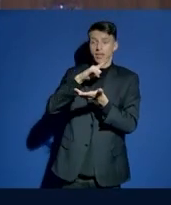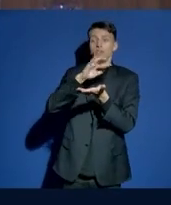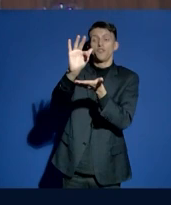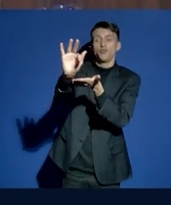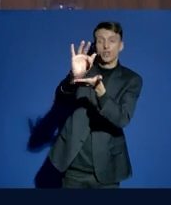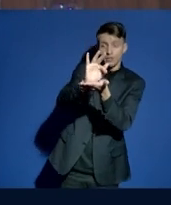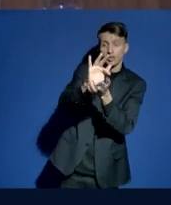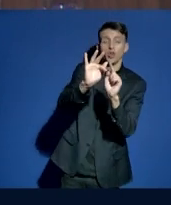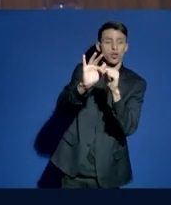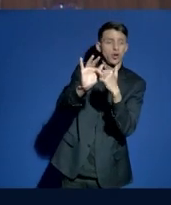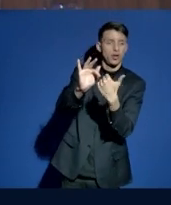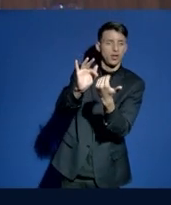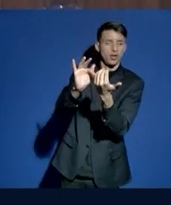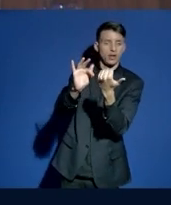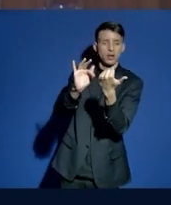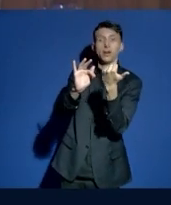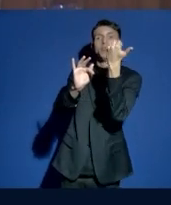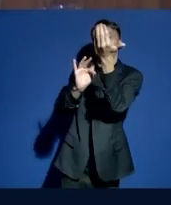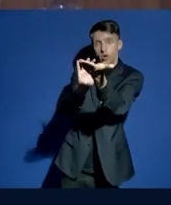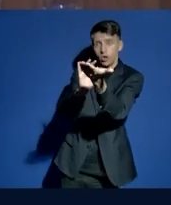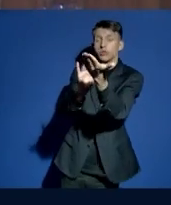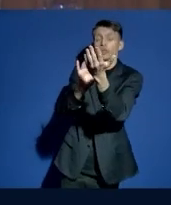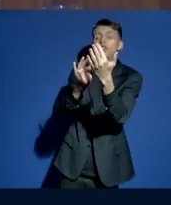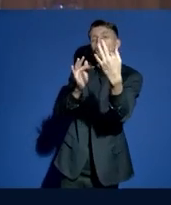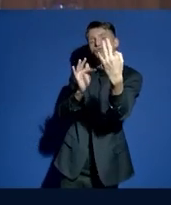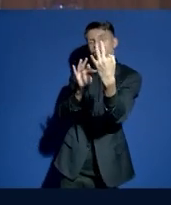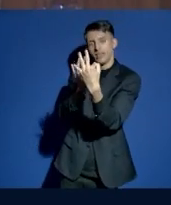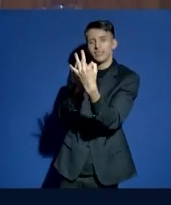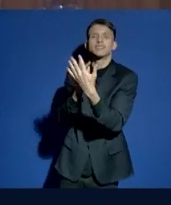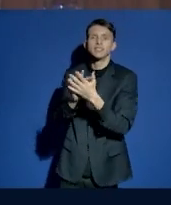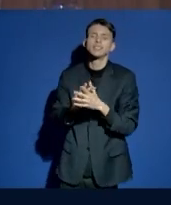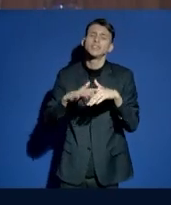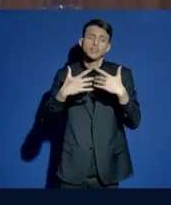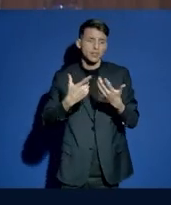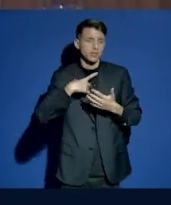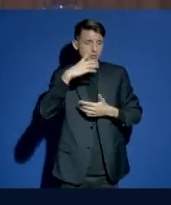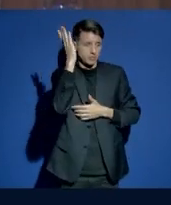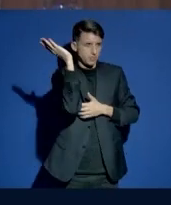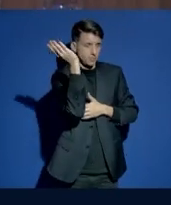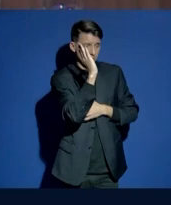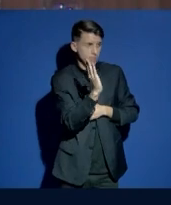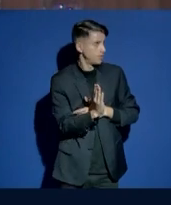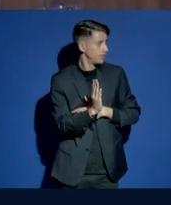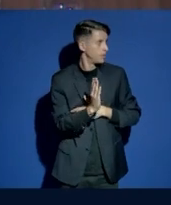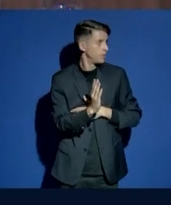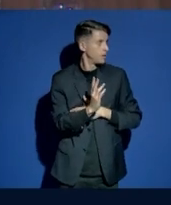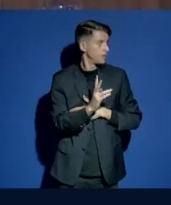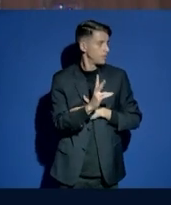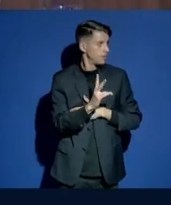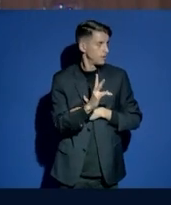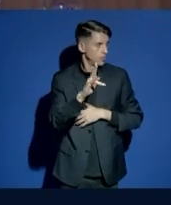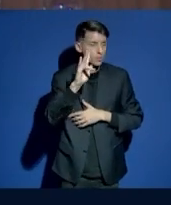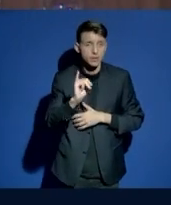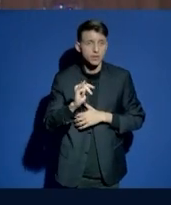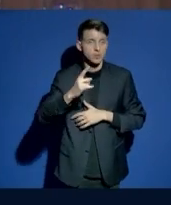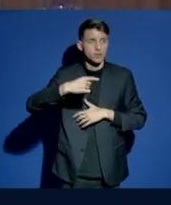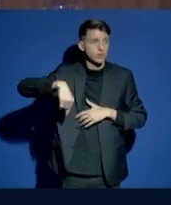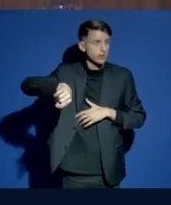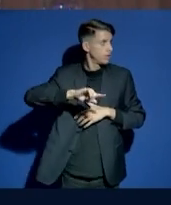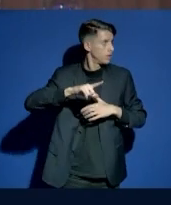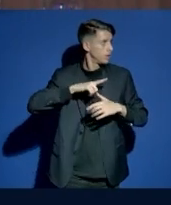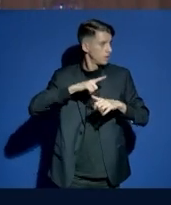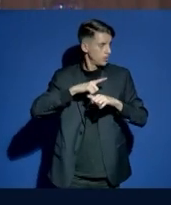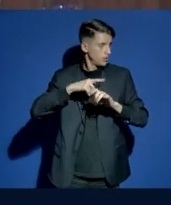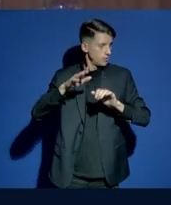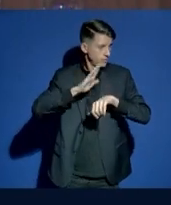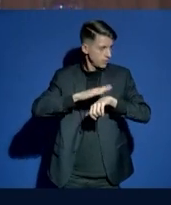O Brasil não tem disponibilidade de informação de transações que ocorrem nas outras partes das cadeias. Nós construímos uma